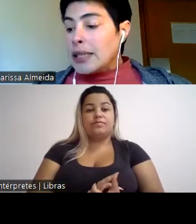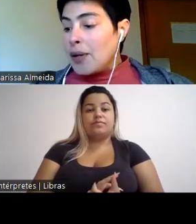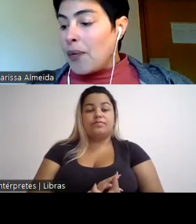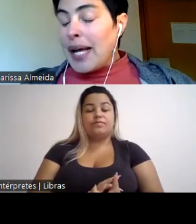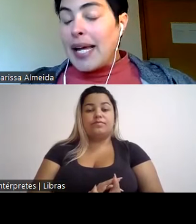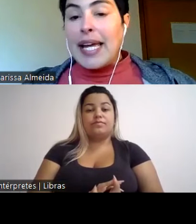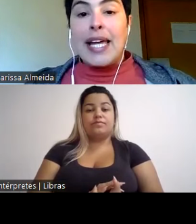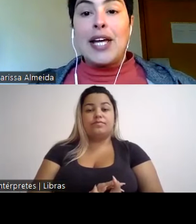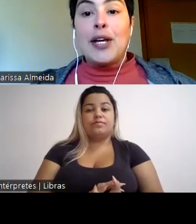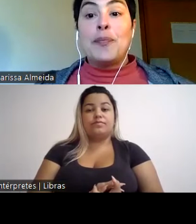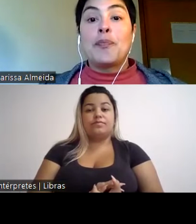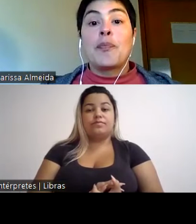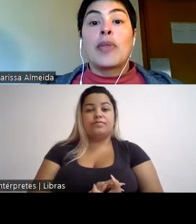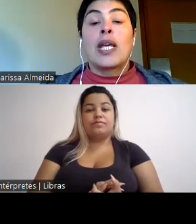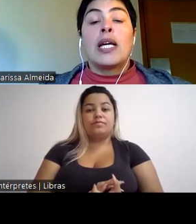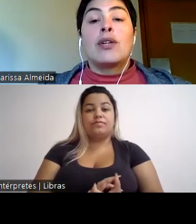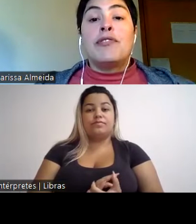Então,